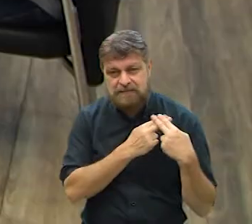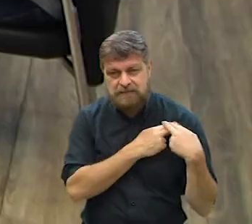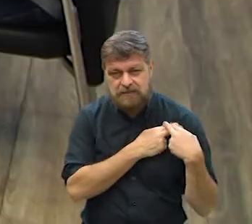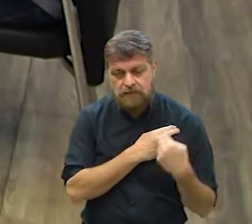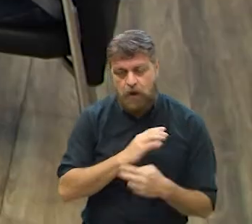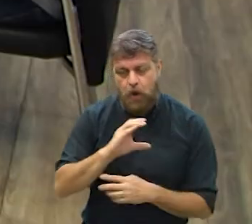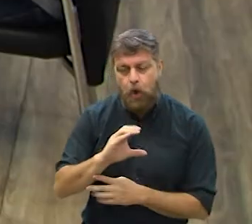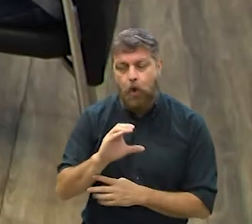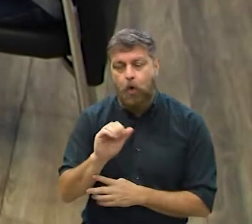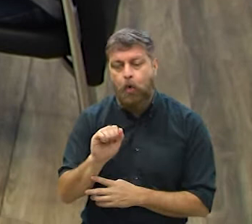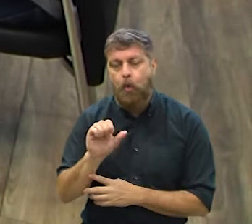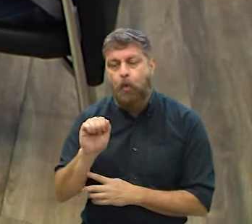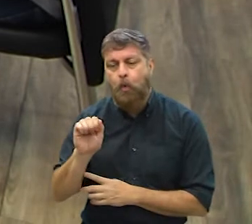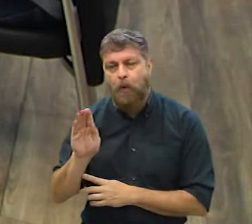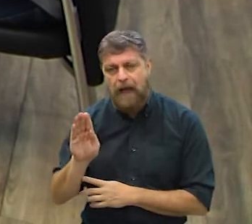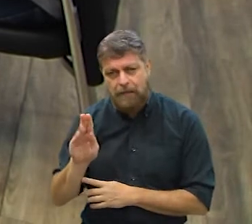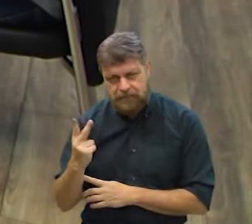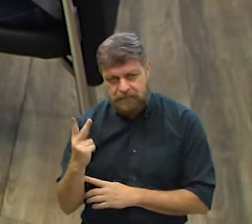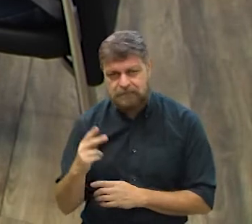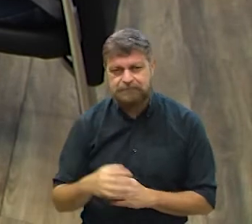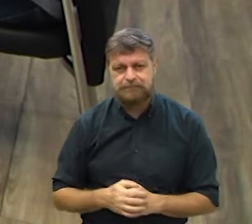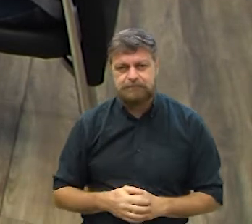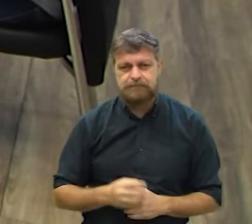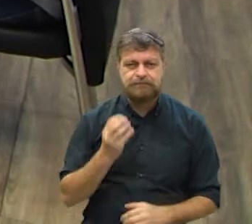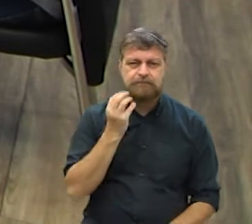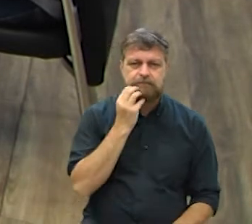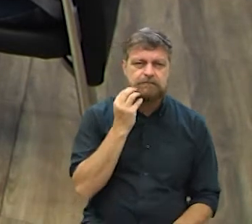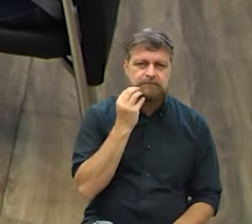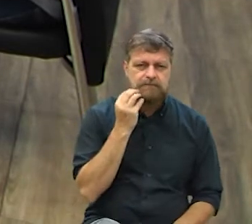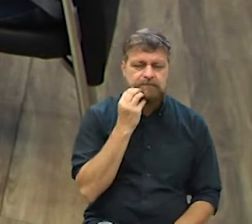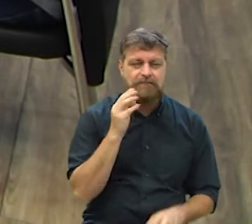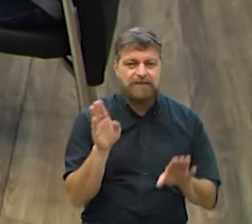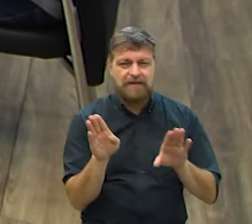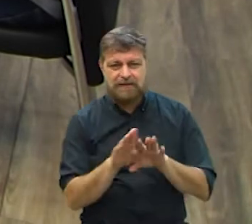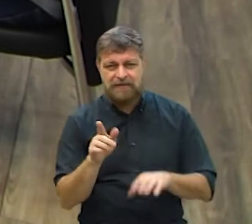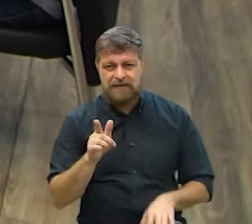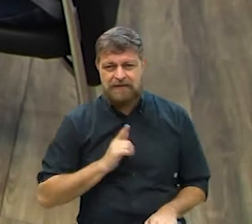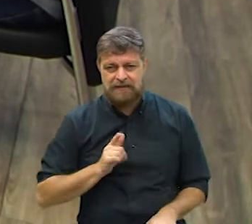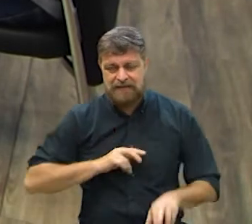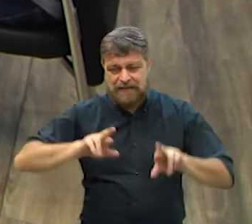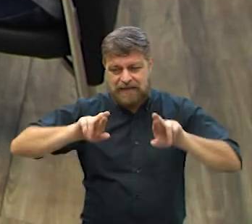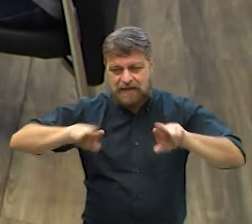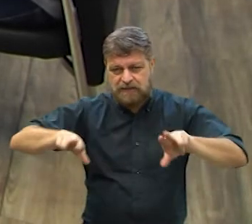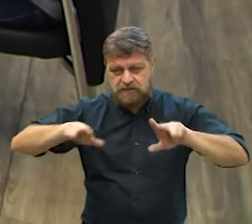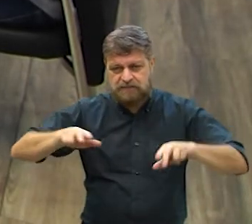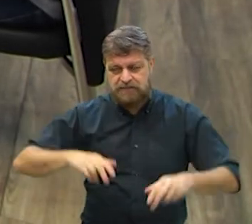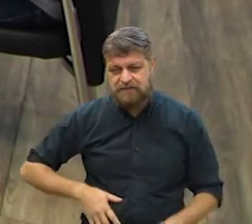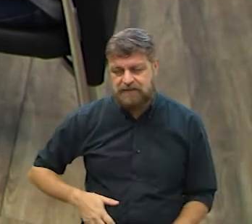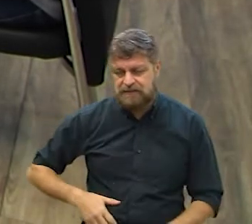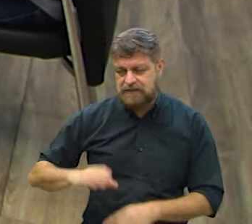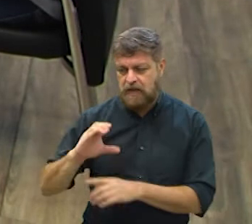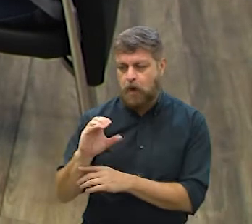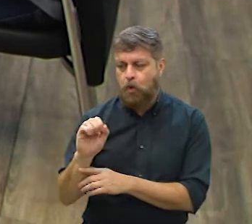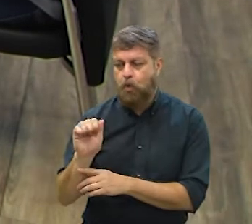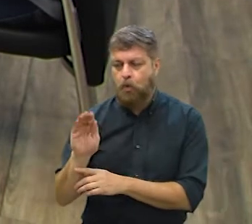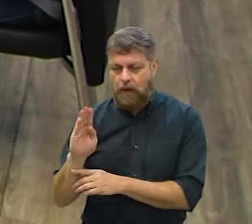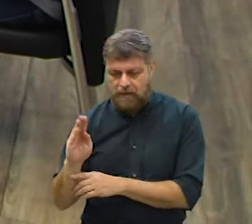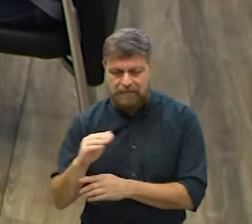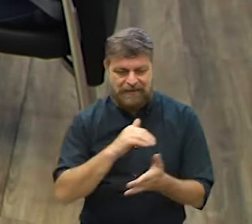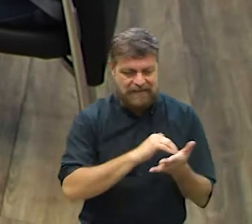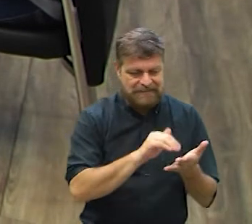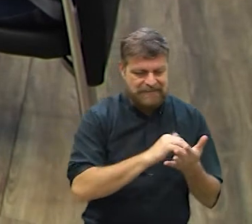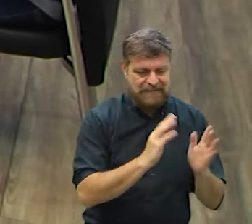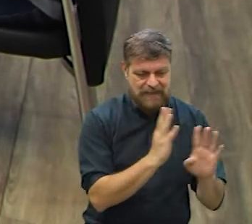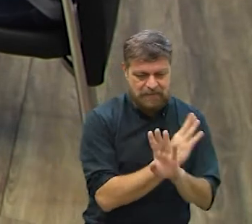anda. Vereador Igor Diego, também entende esta diferença de urbanismo e da Coab Campinas, e